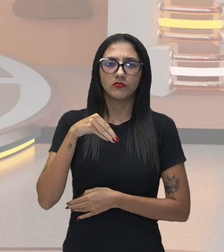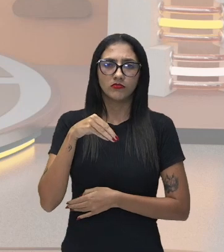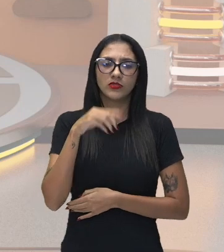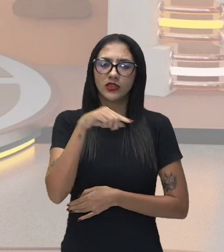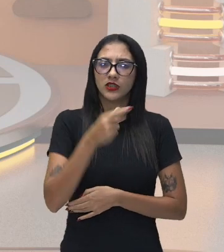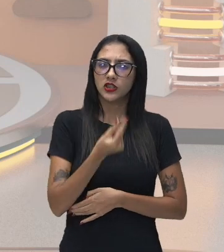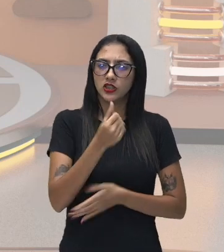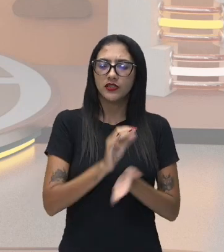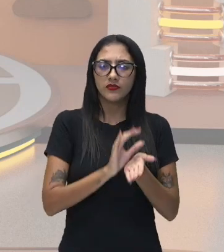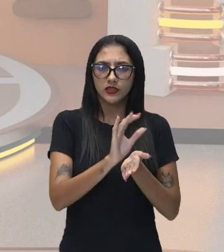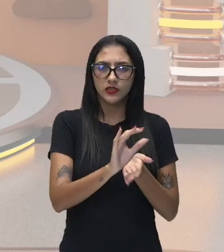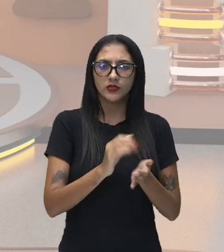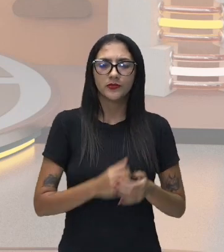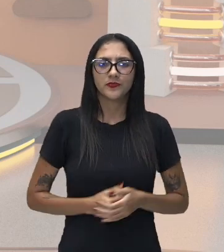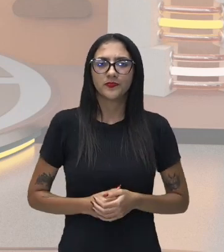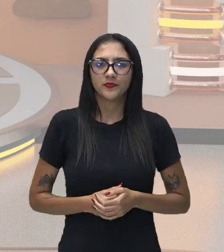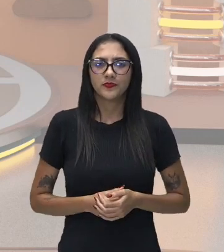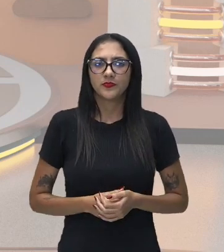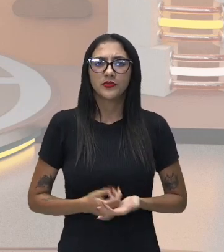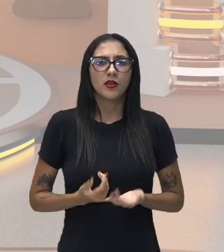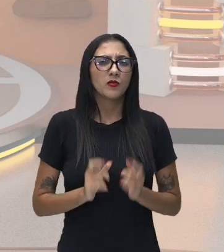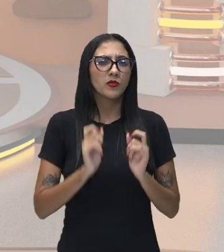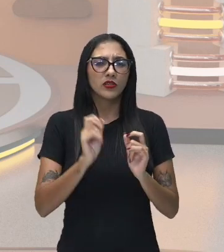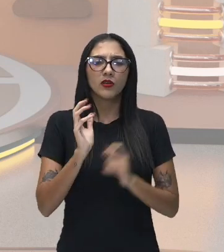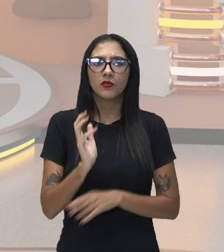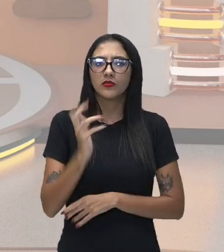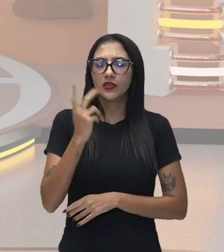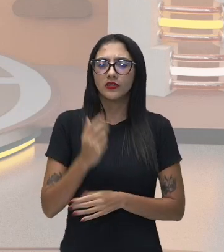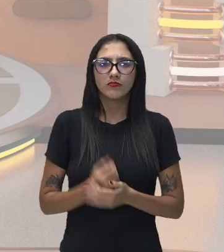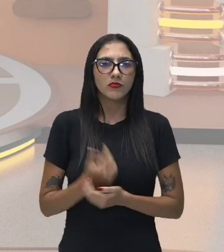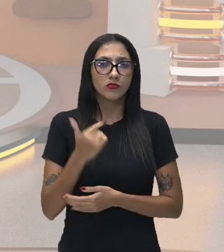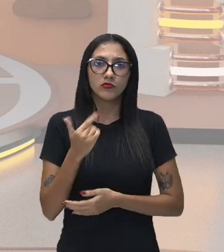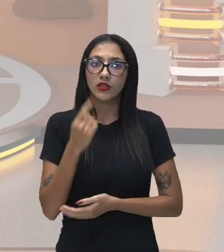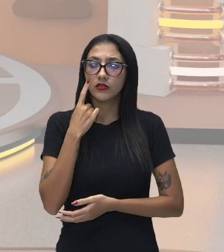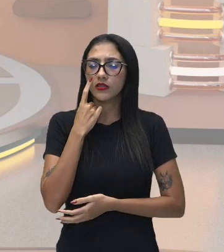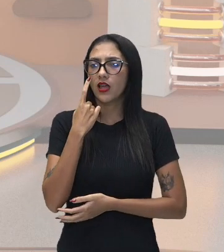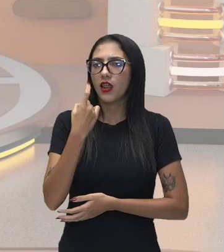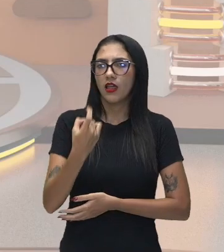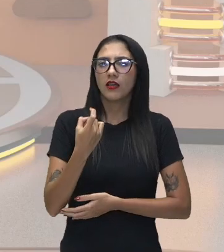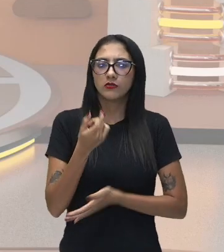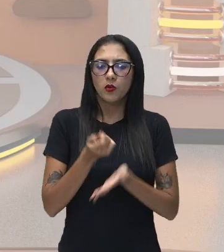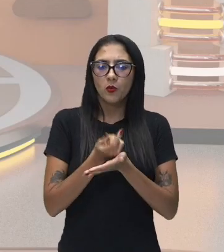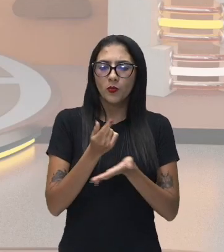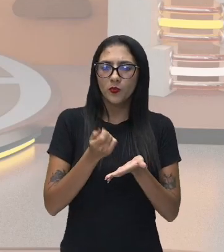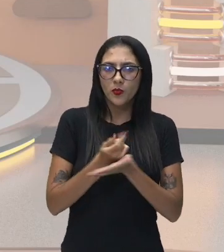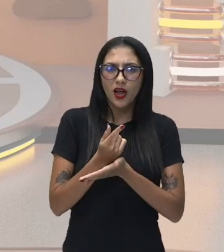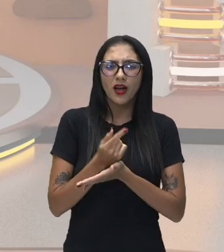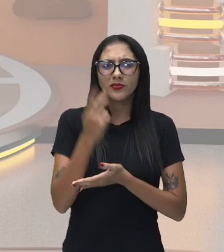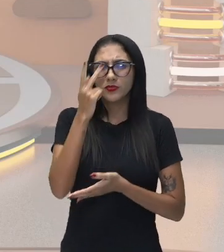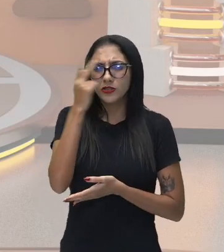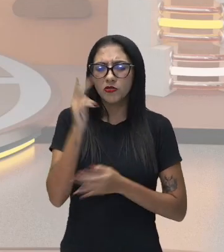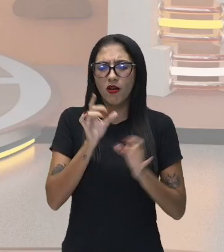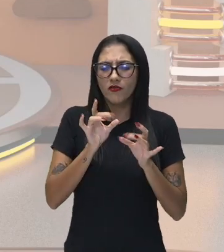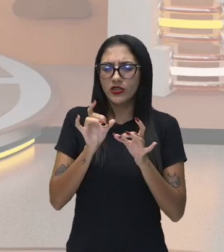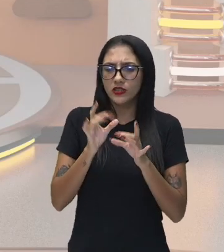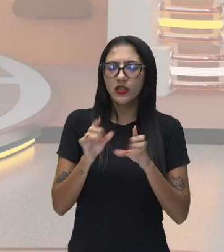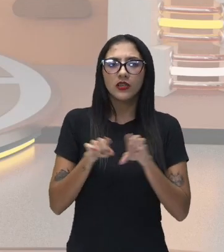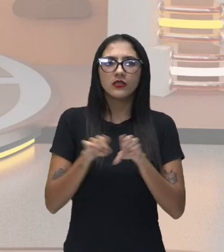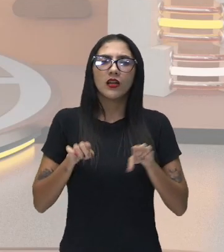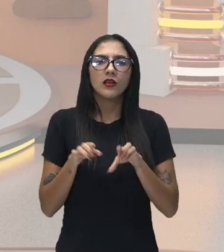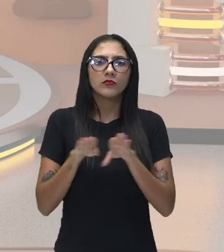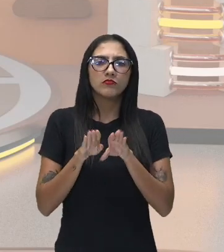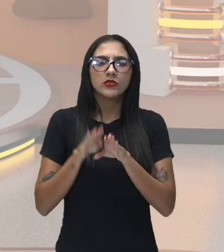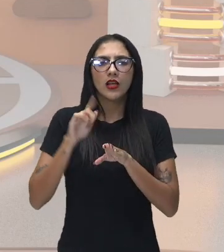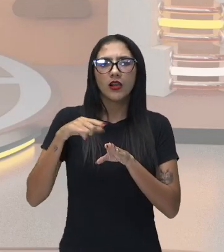vai acontecer? Não vai ter comprador. Então as pessoas começam a querer vender, se desfazer dessas ações e a tendência é